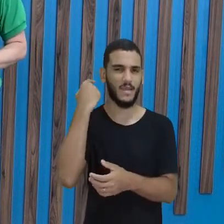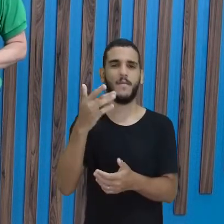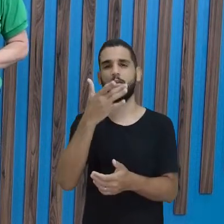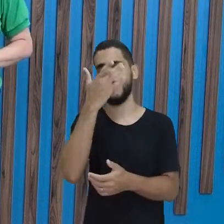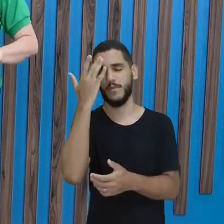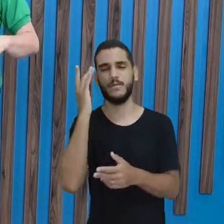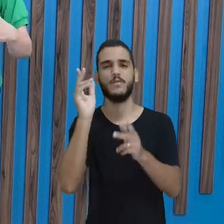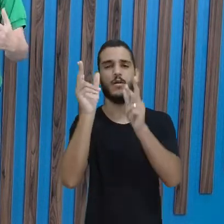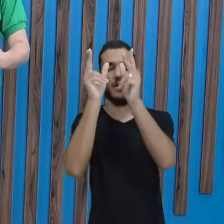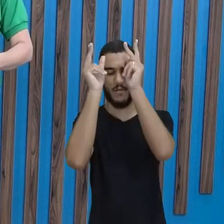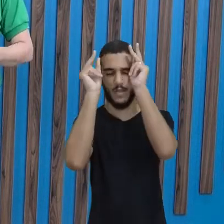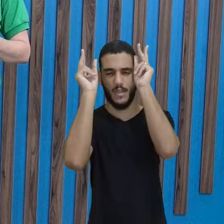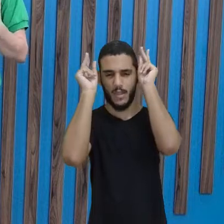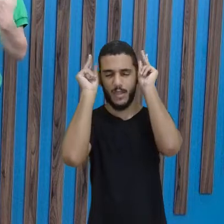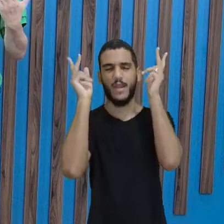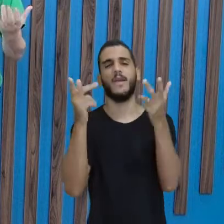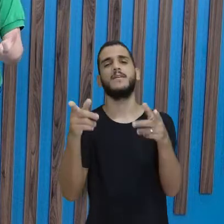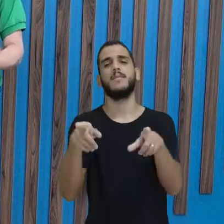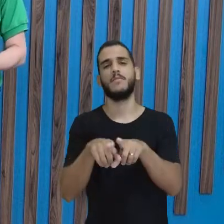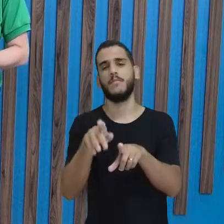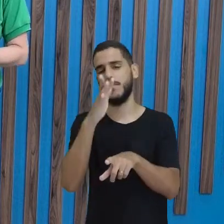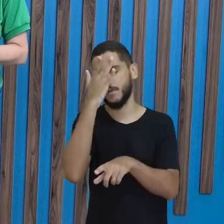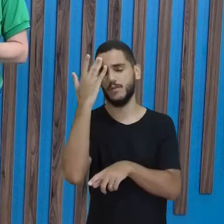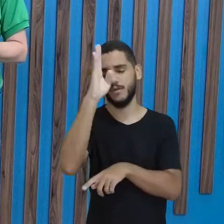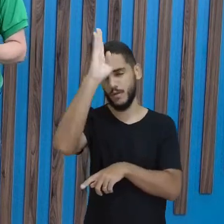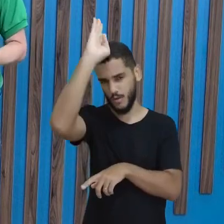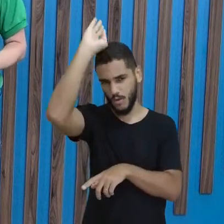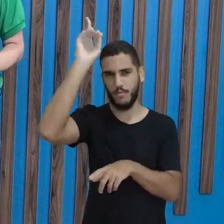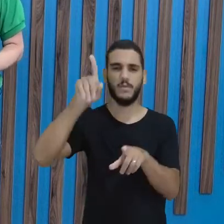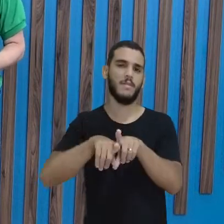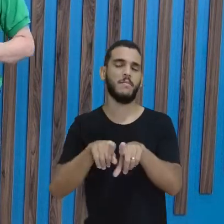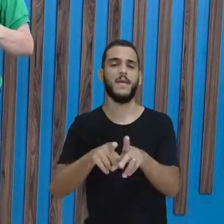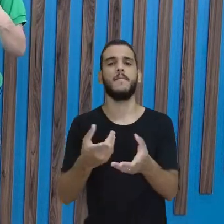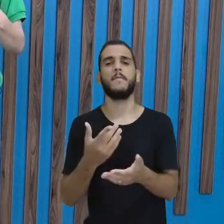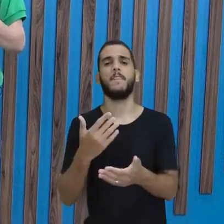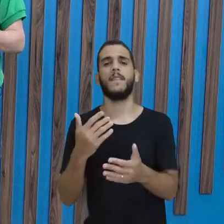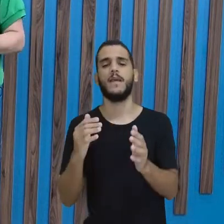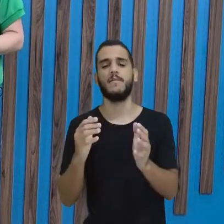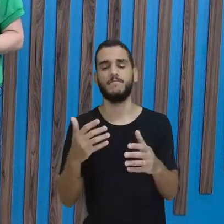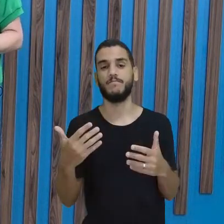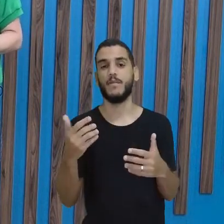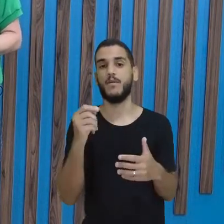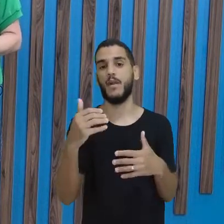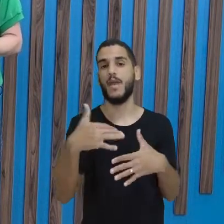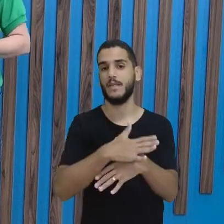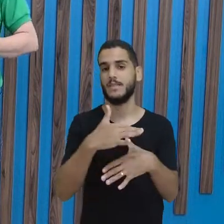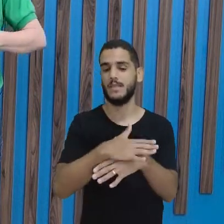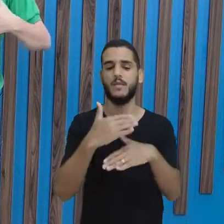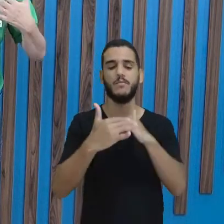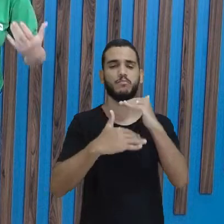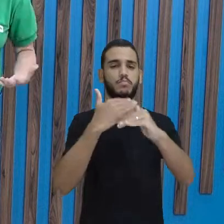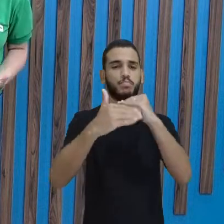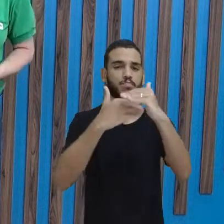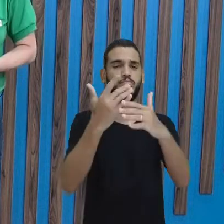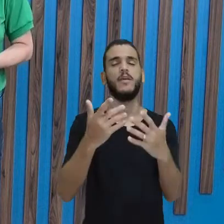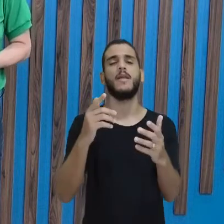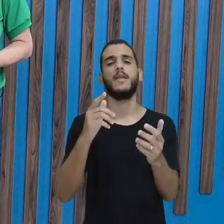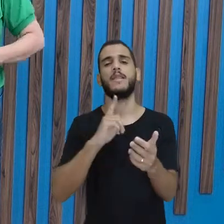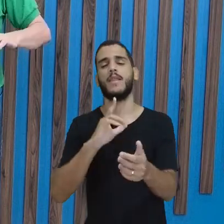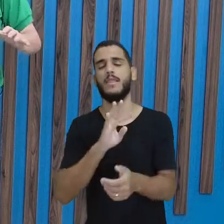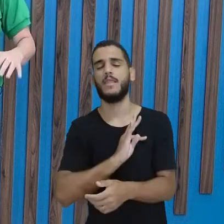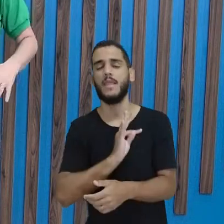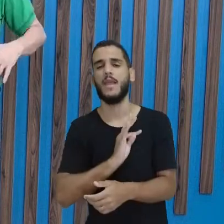novas técnicas, né? As civilizações primeiras. Vocês já ouviram falar no povo do Egito, né? De antigamente, não estou falando do povo do Egito hoje. O